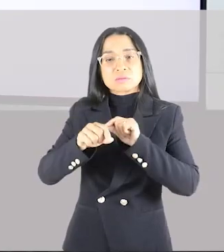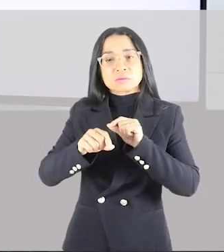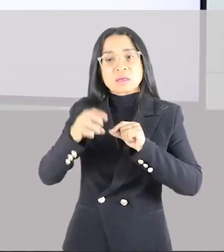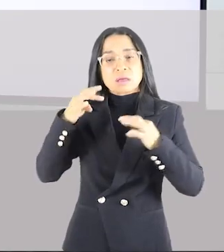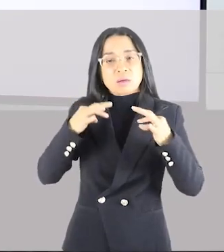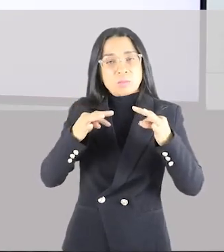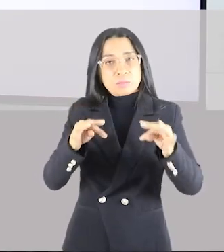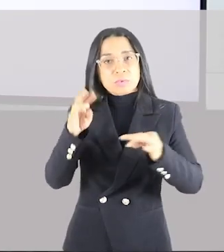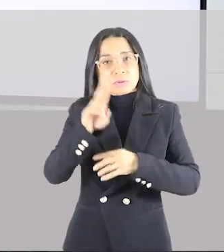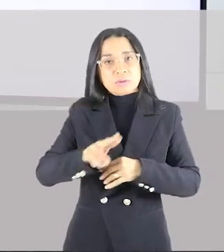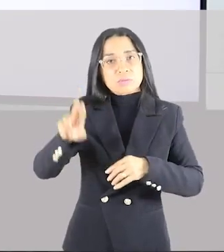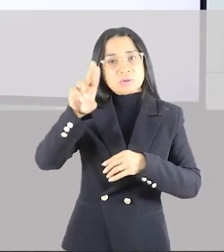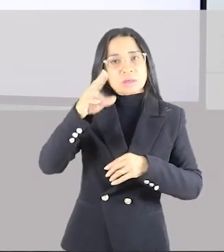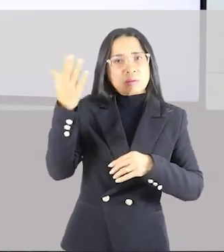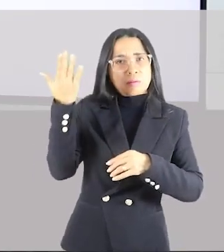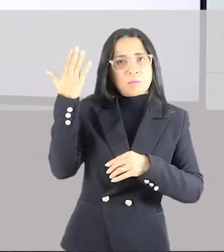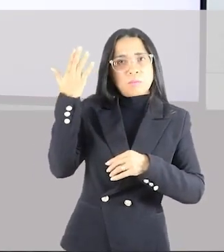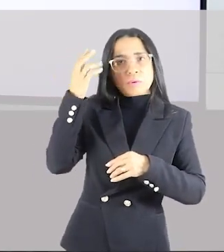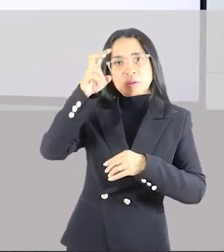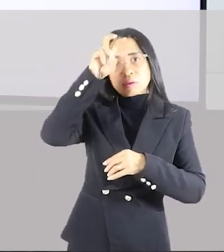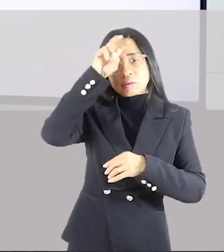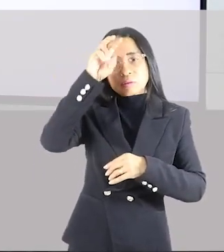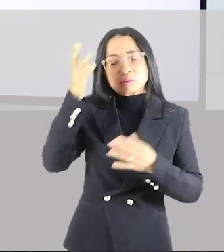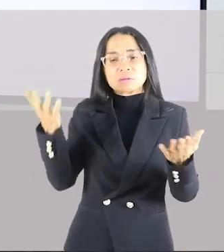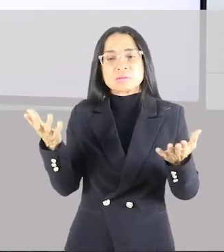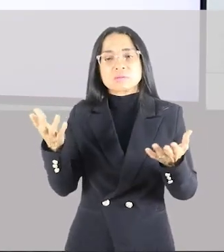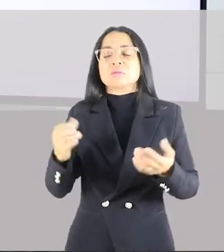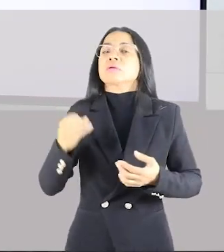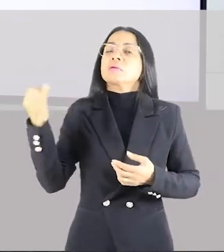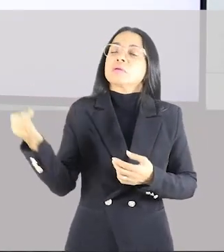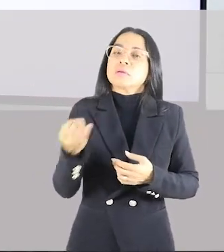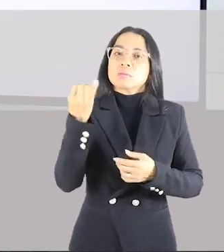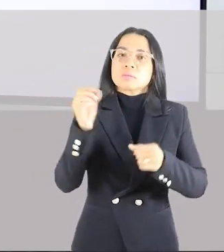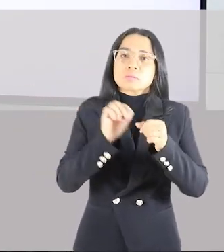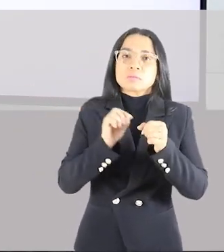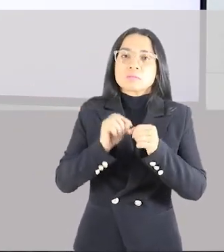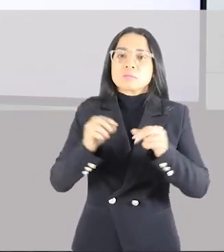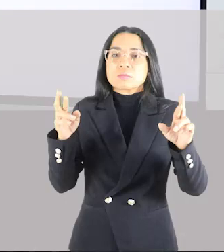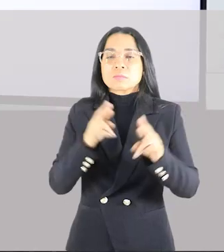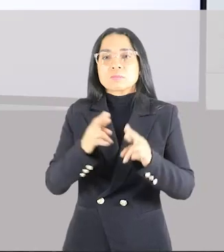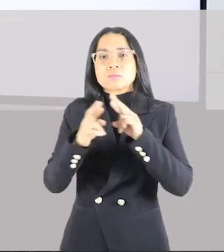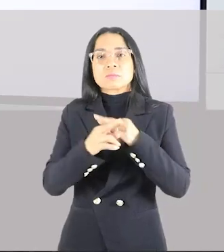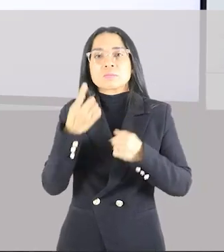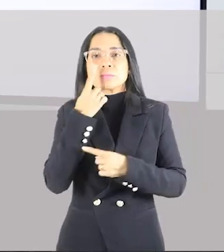Egito Antigo, pelos egípcios. Então é importante fazer essa relação. Vejam que é algo que